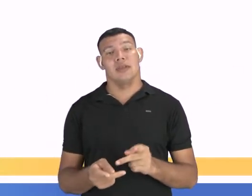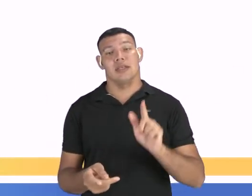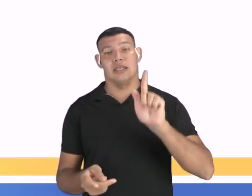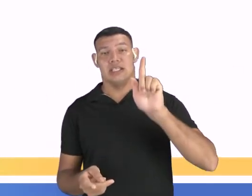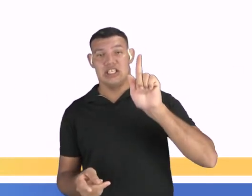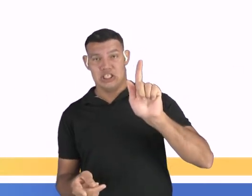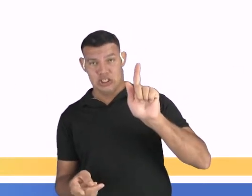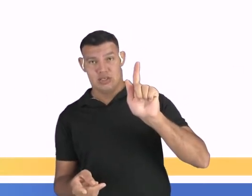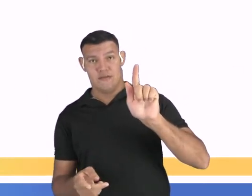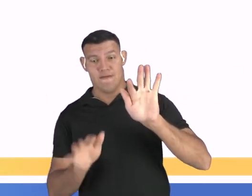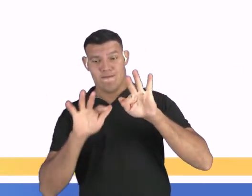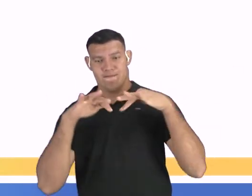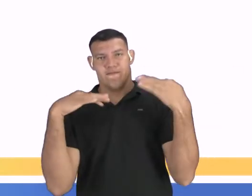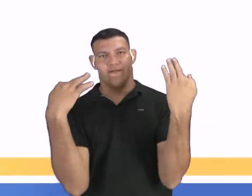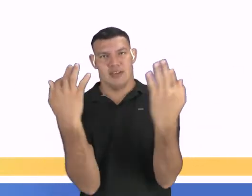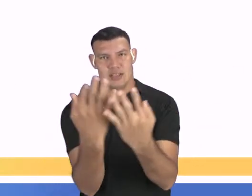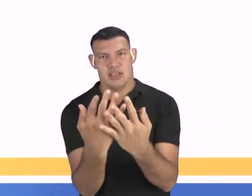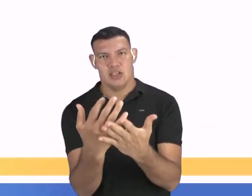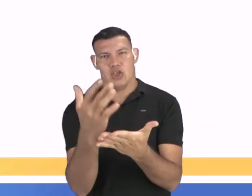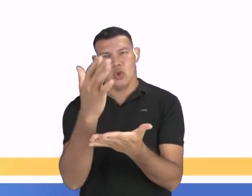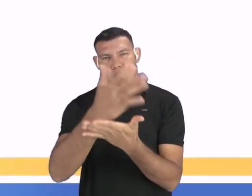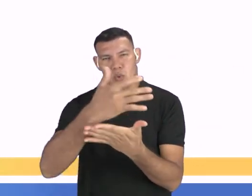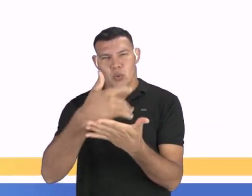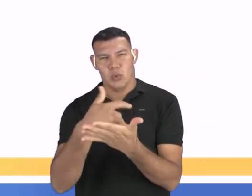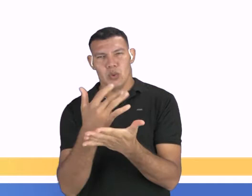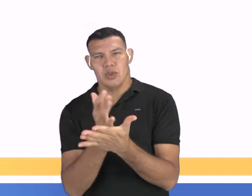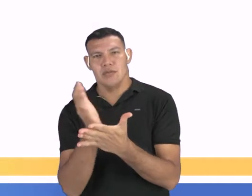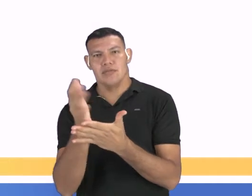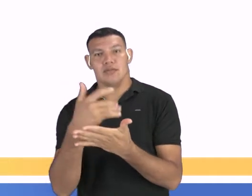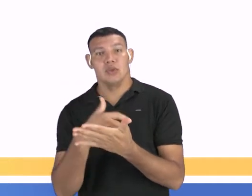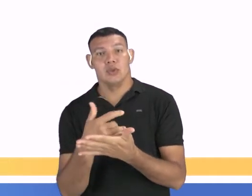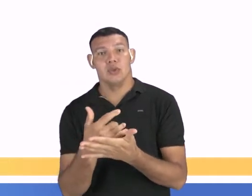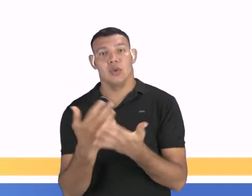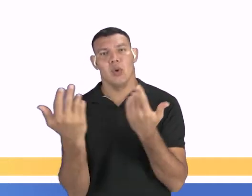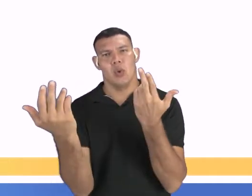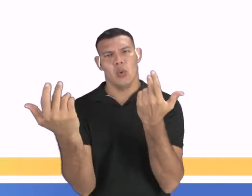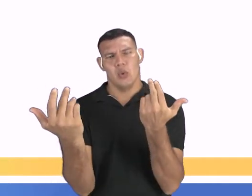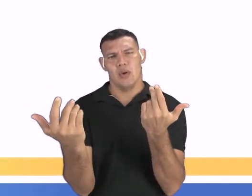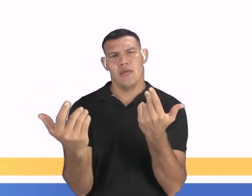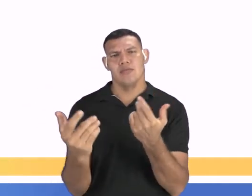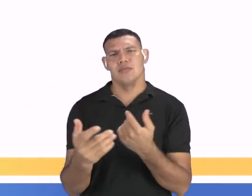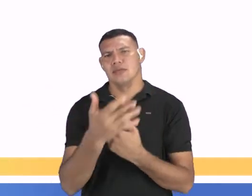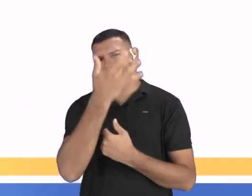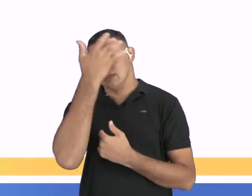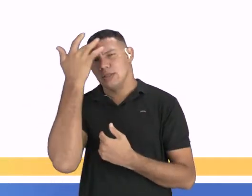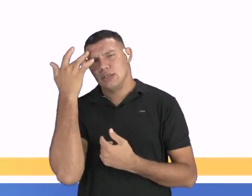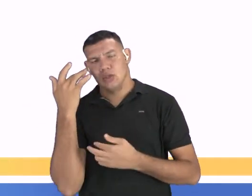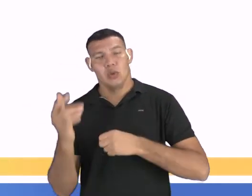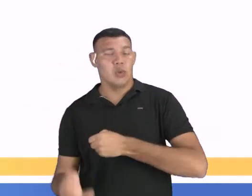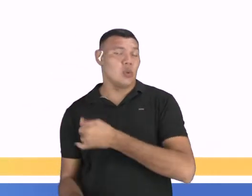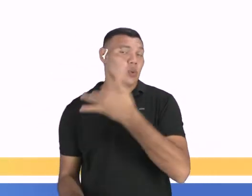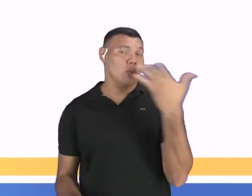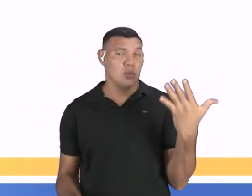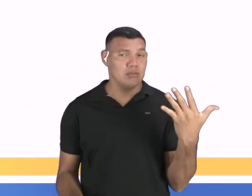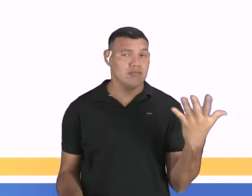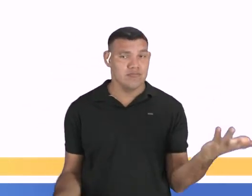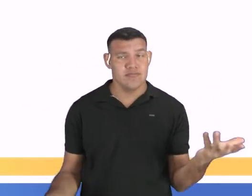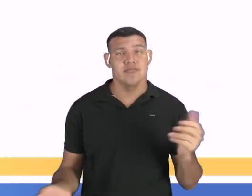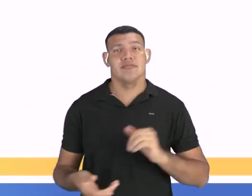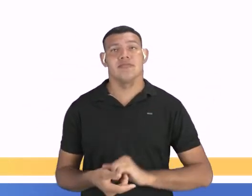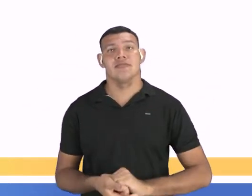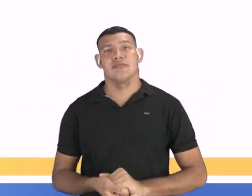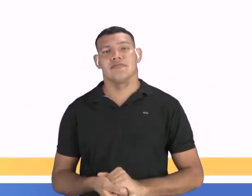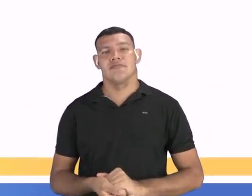pedaços, ela pode ser dividida igualmente para quantas pessoas, hein? De forma que não sobre nenhum pedaço. Então,